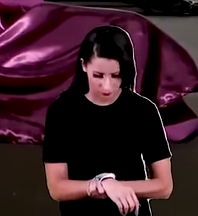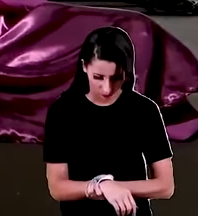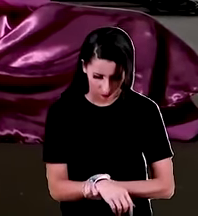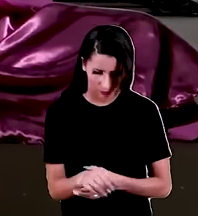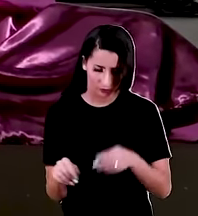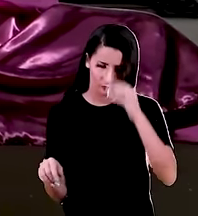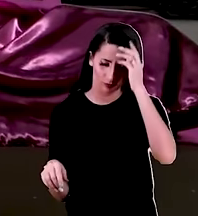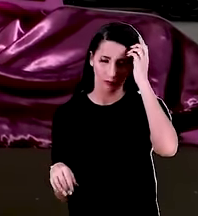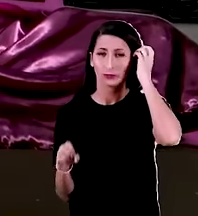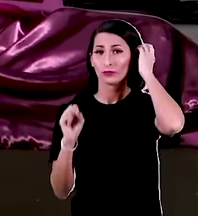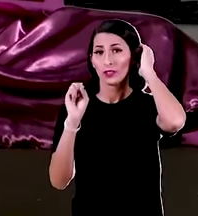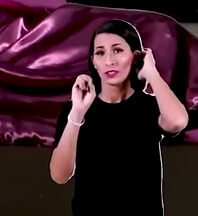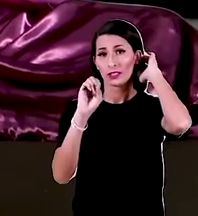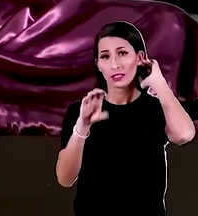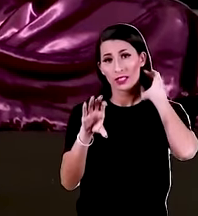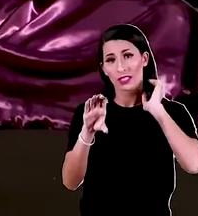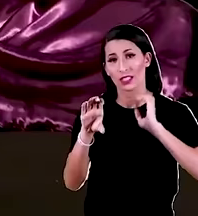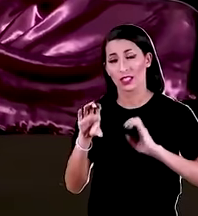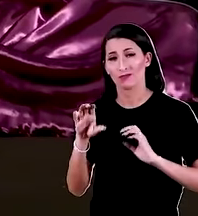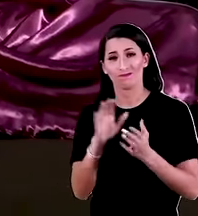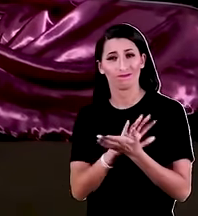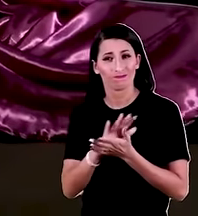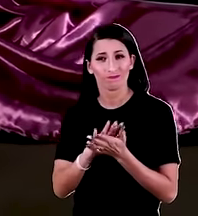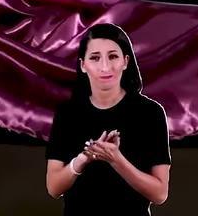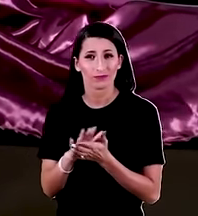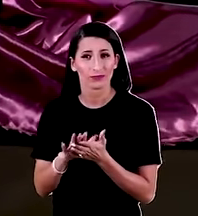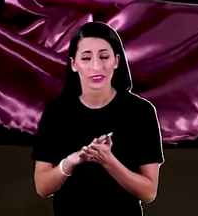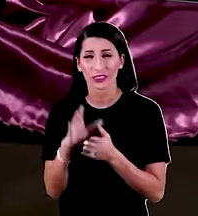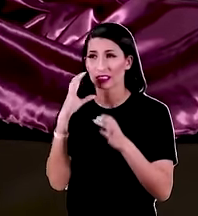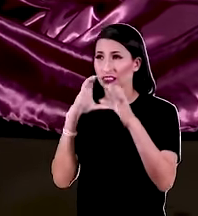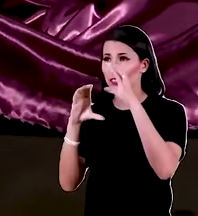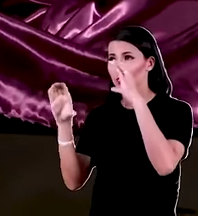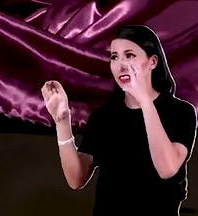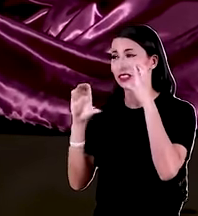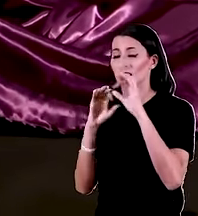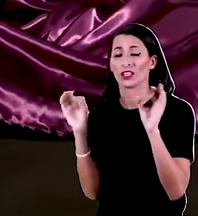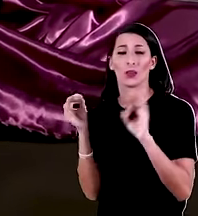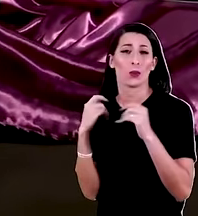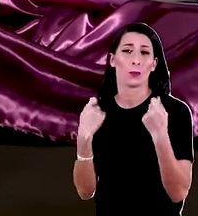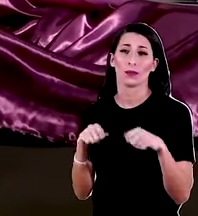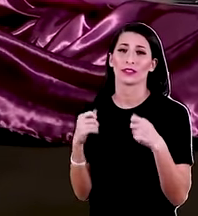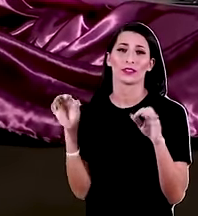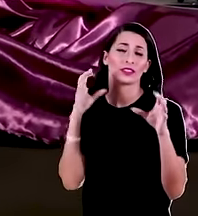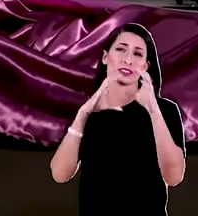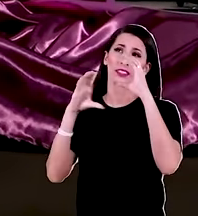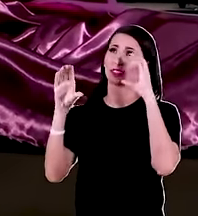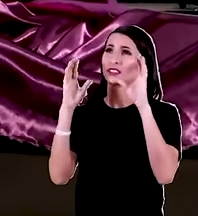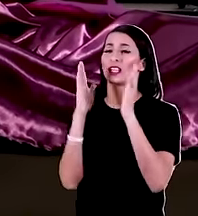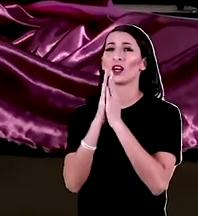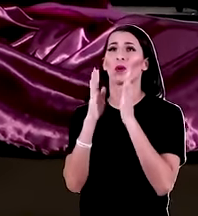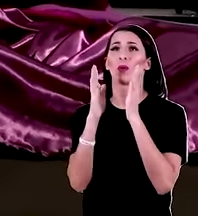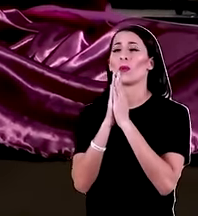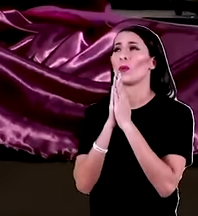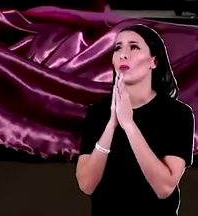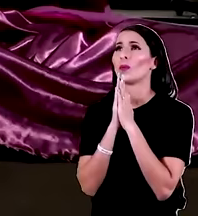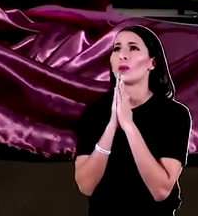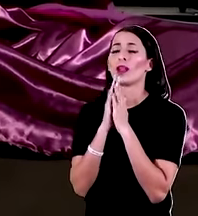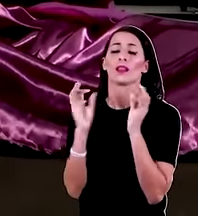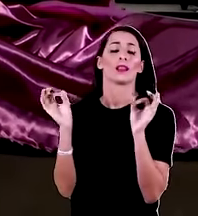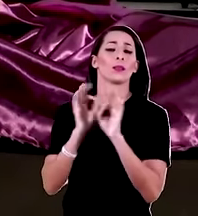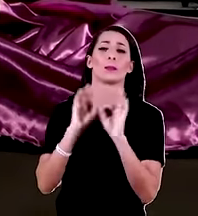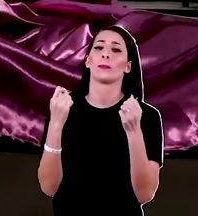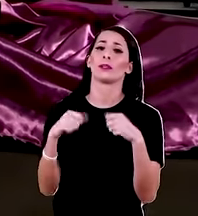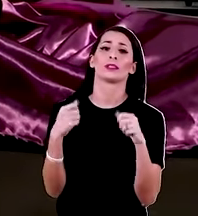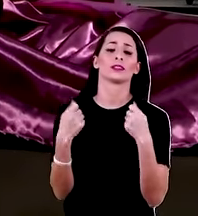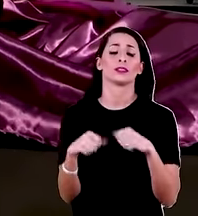Se não der para cantar, não canta. Se não der pra orar, não